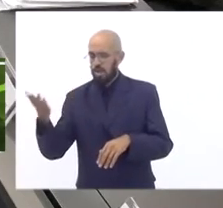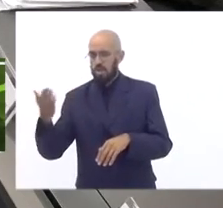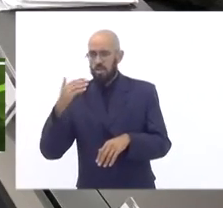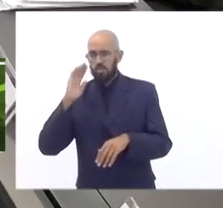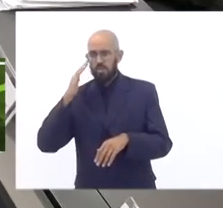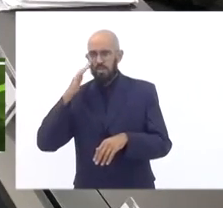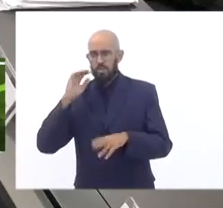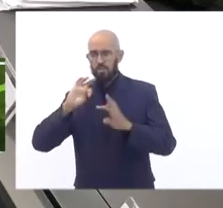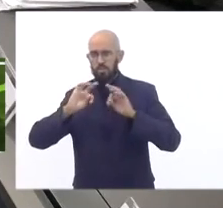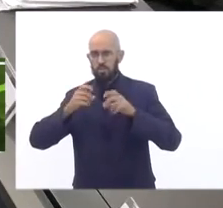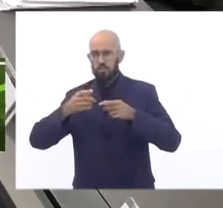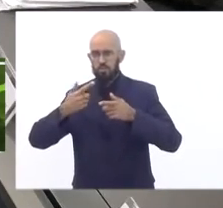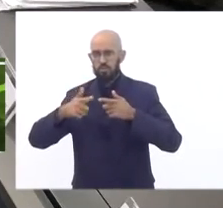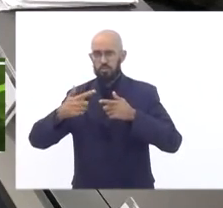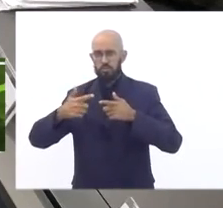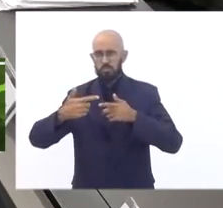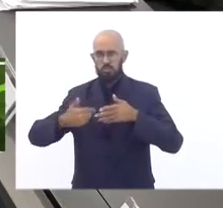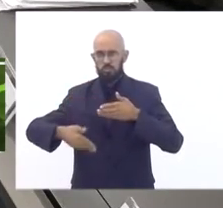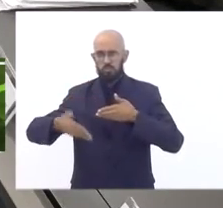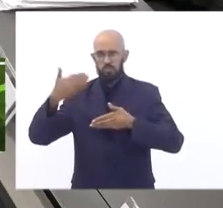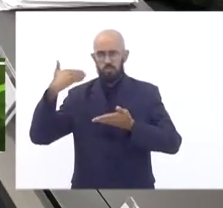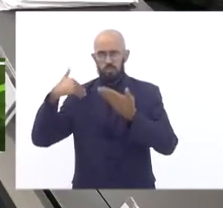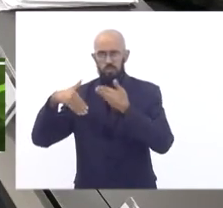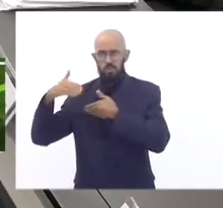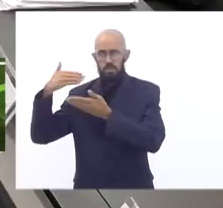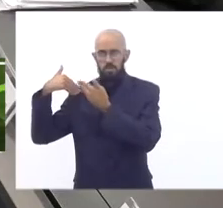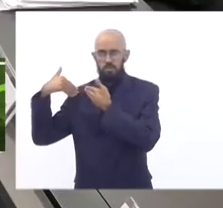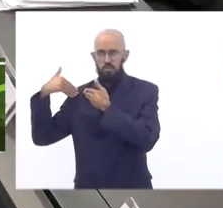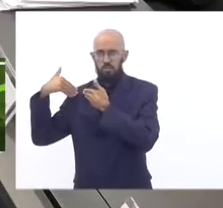do passado, desde o aditamento